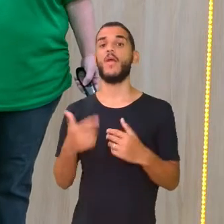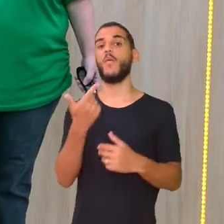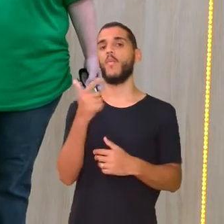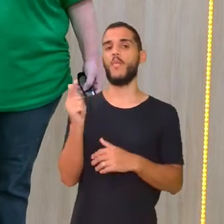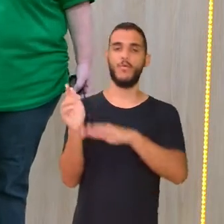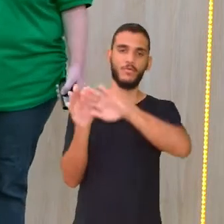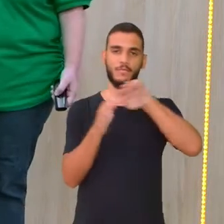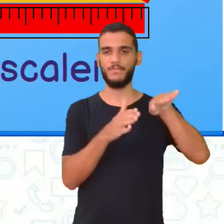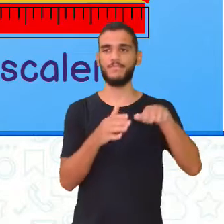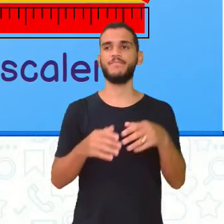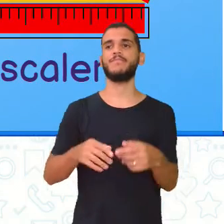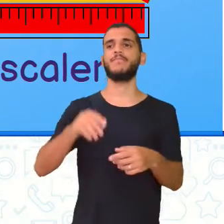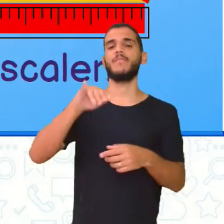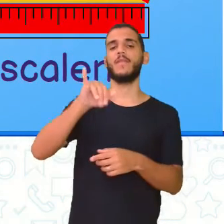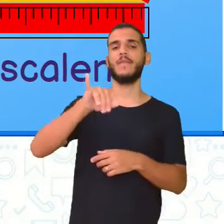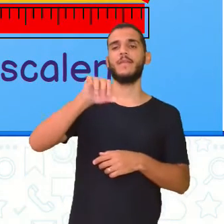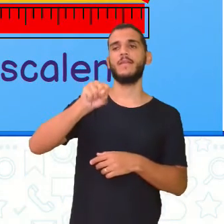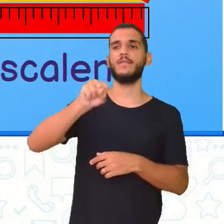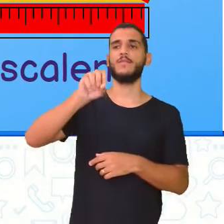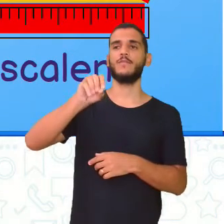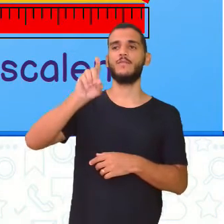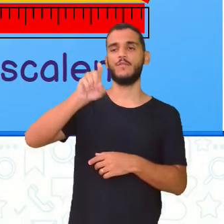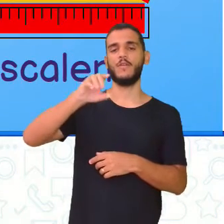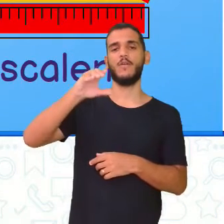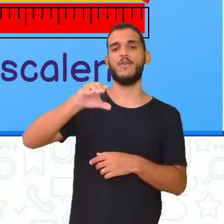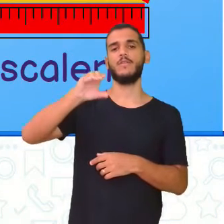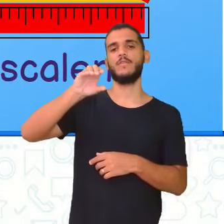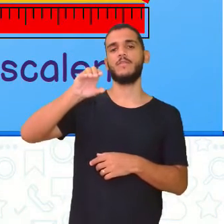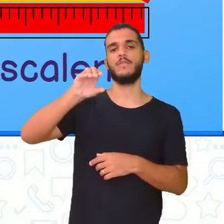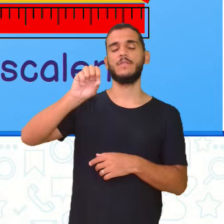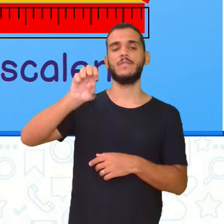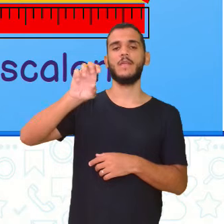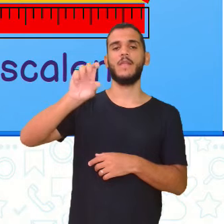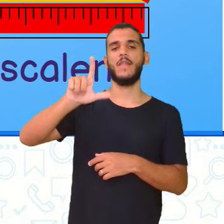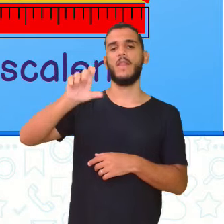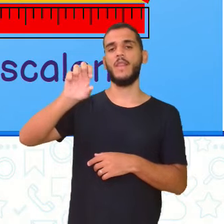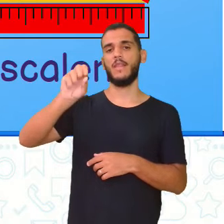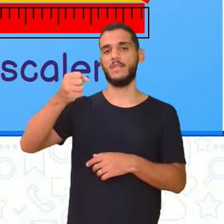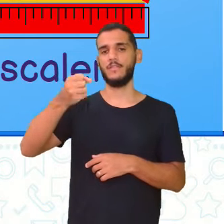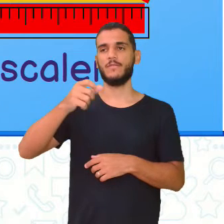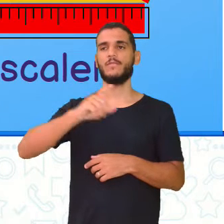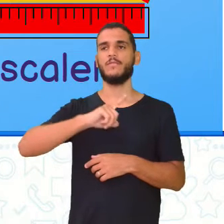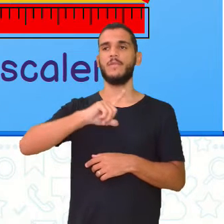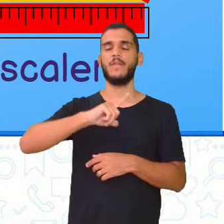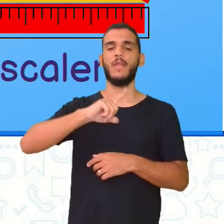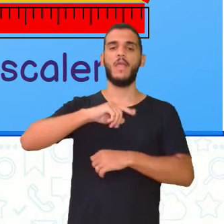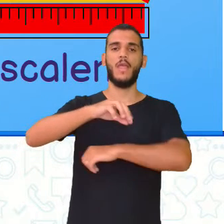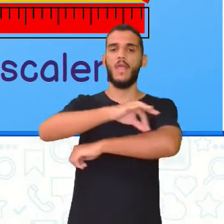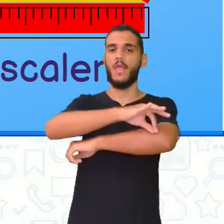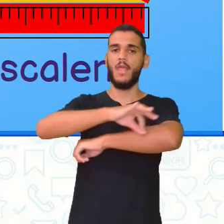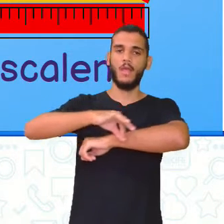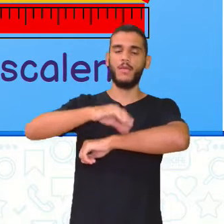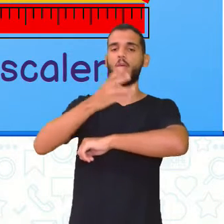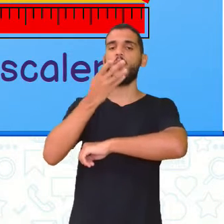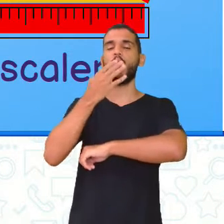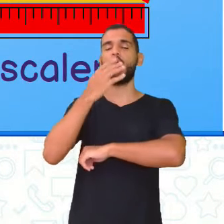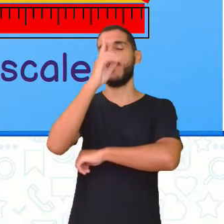Isósceles, esse do meio aí amarelinho. Prestem atenção que as reguinhas eu escolhi amarelinhas.